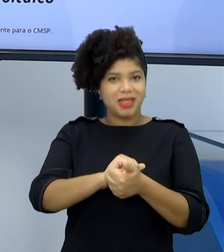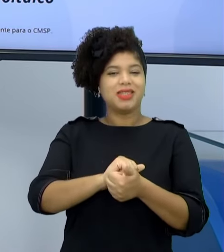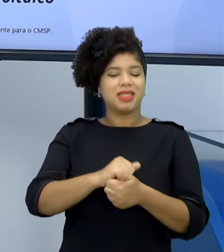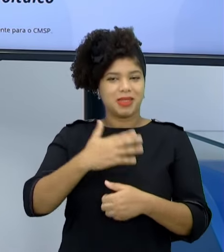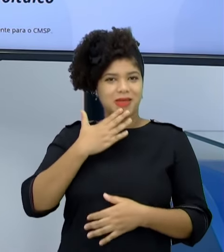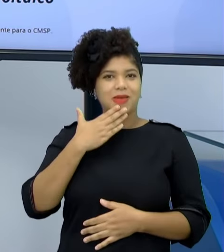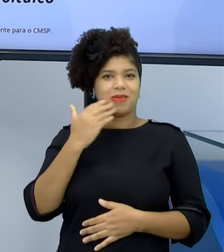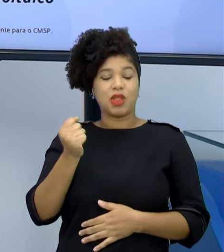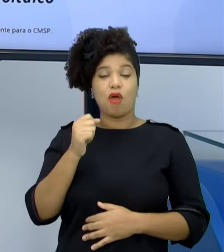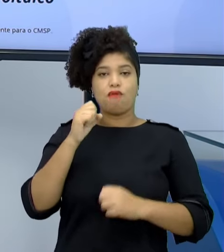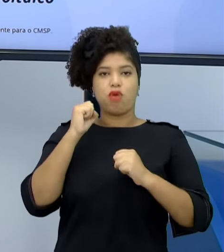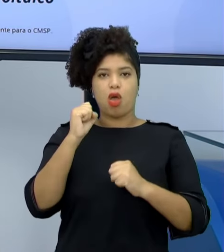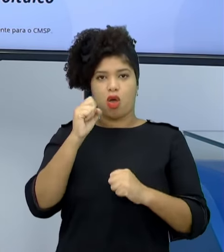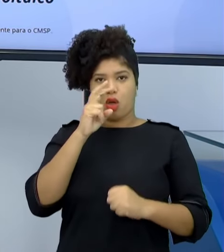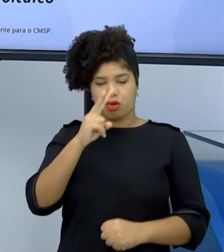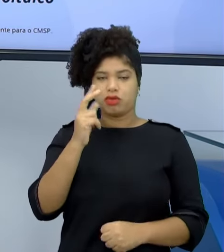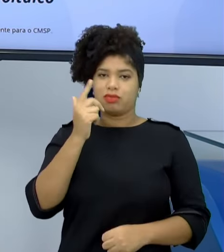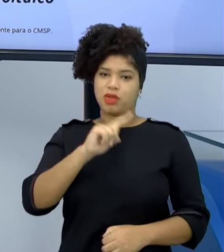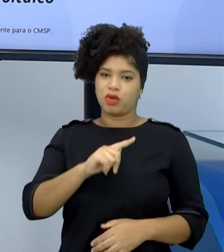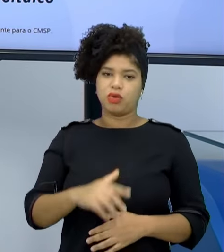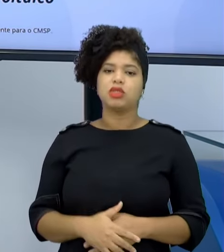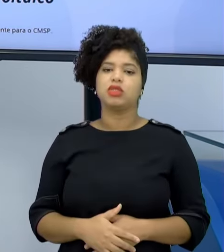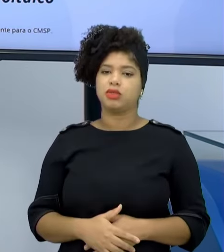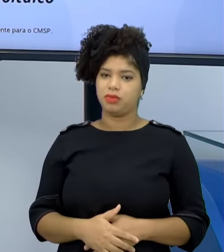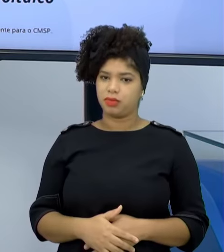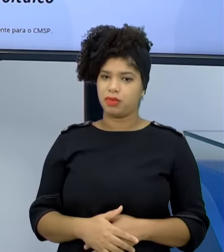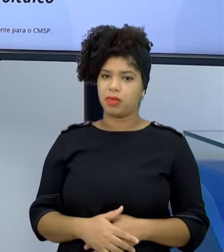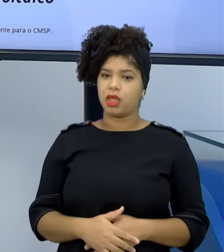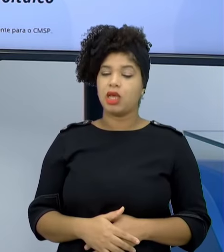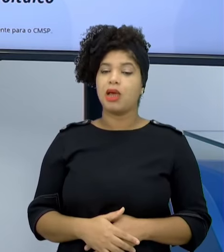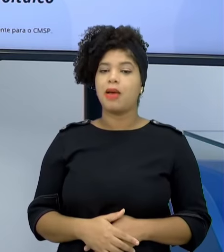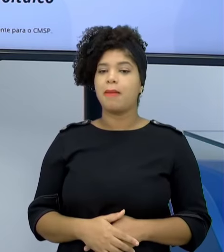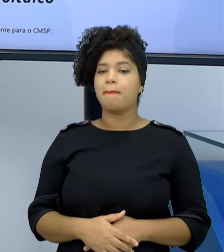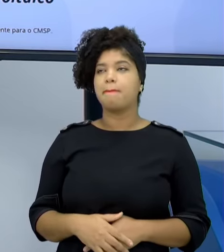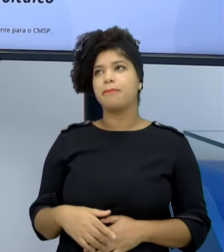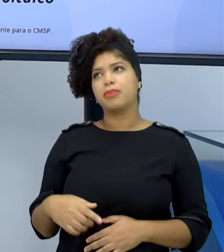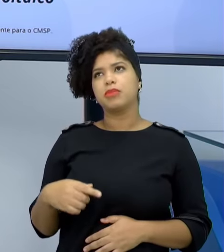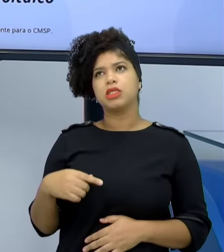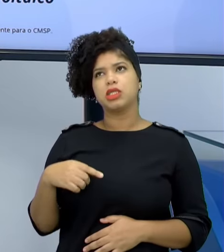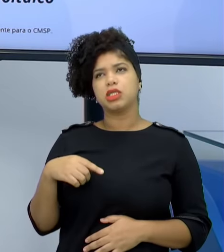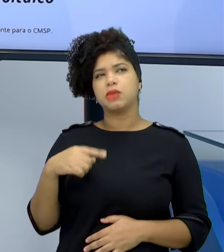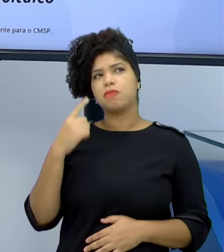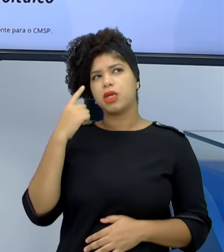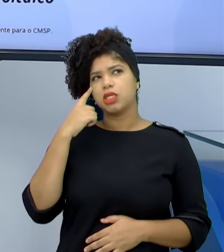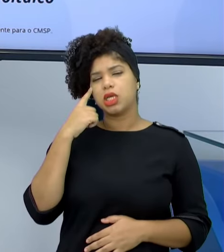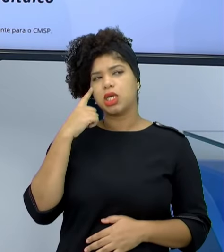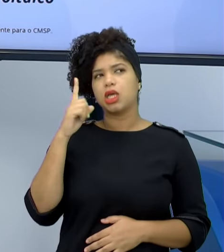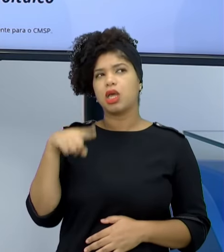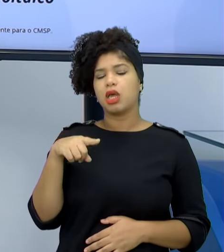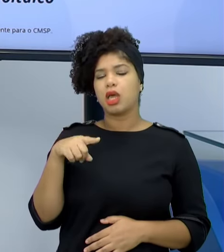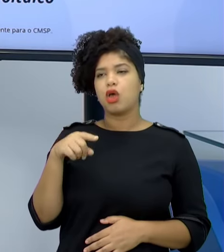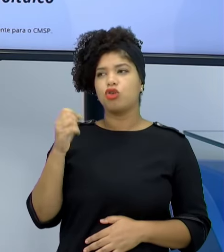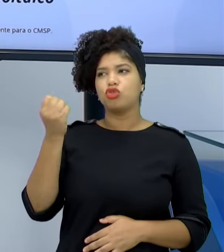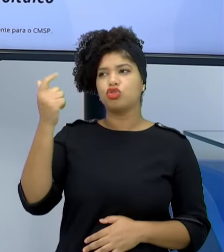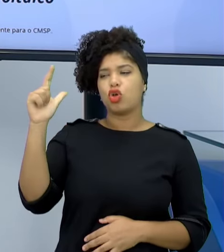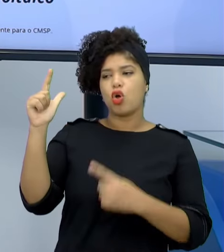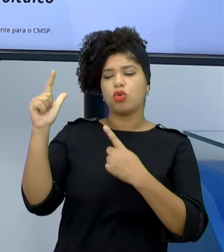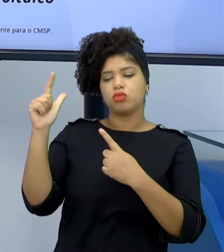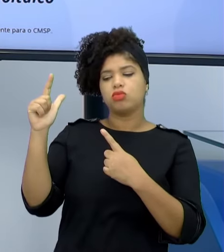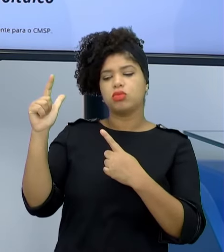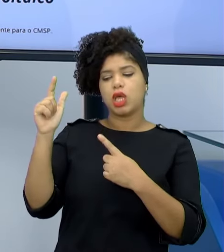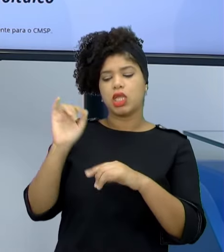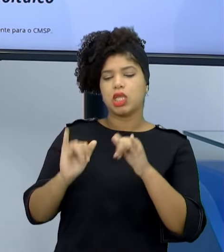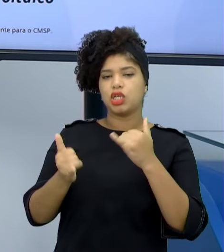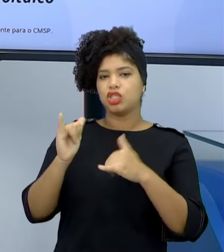boa intensidade. Isso aí não custa tão caro se eu for pensar que a energia que eu estou usando é o Sol, e o